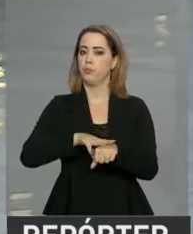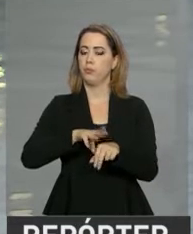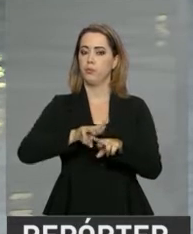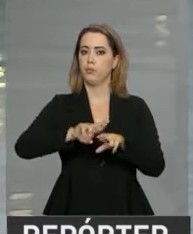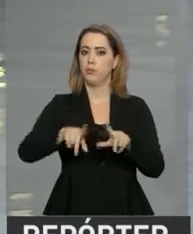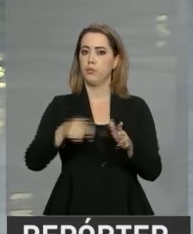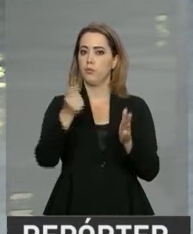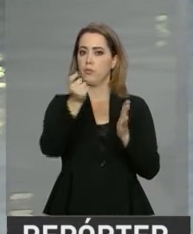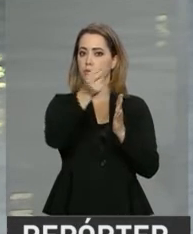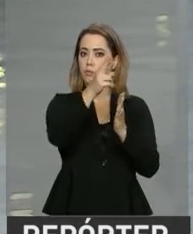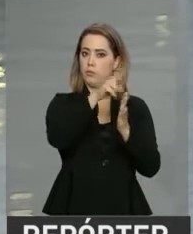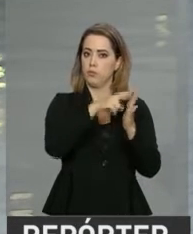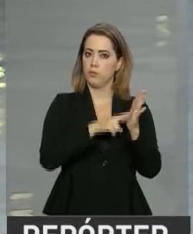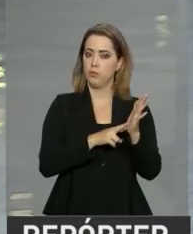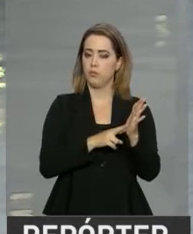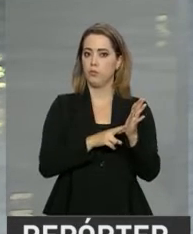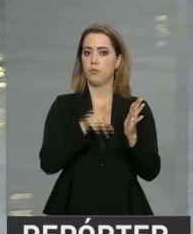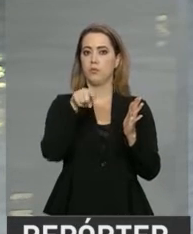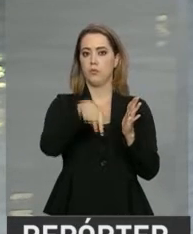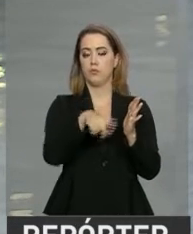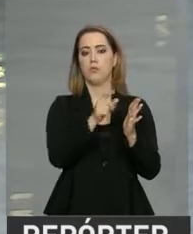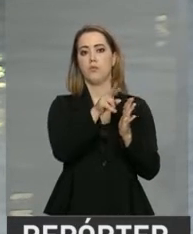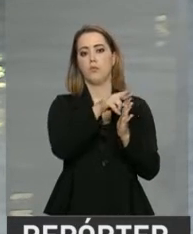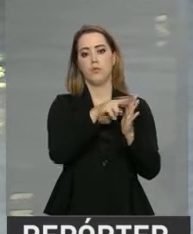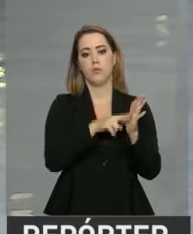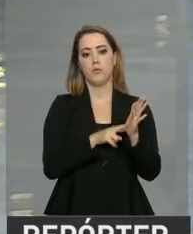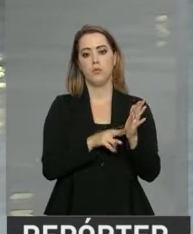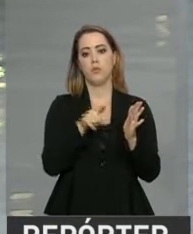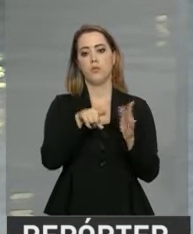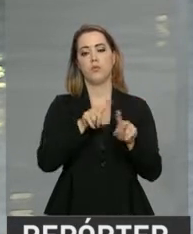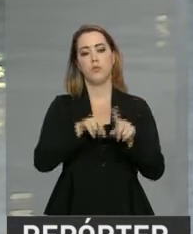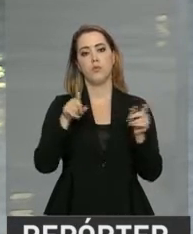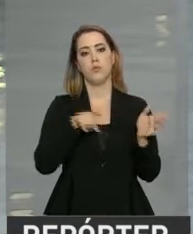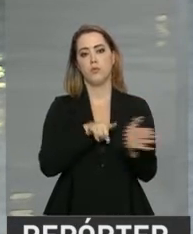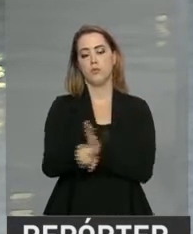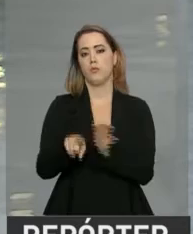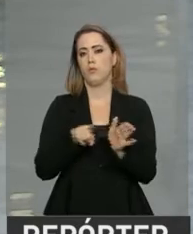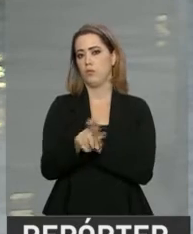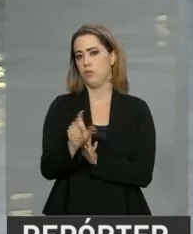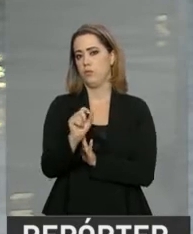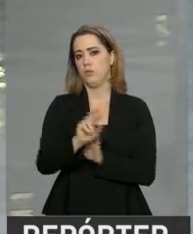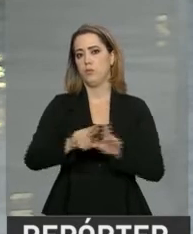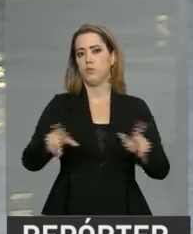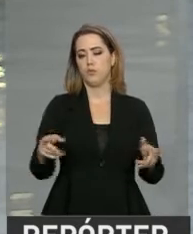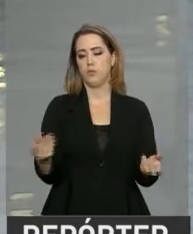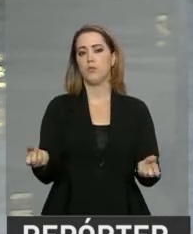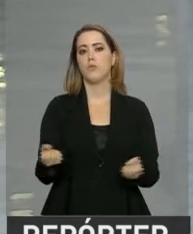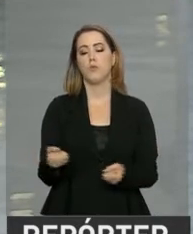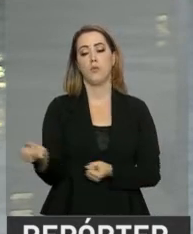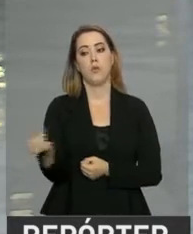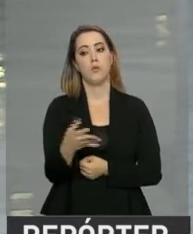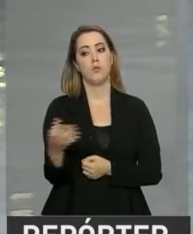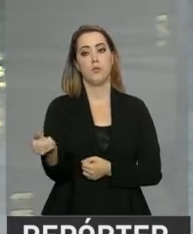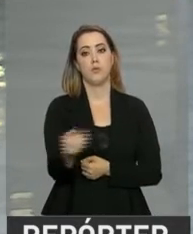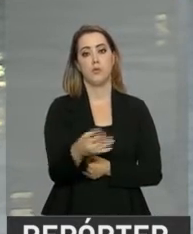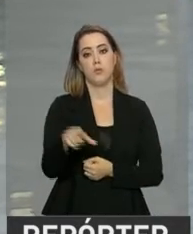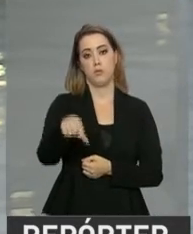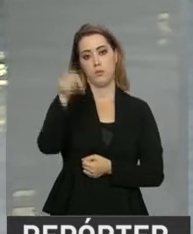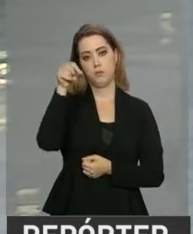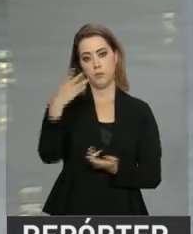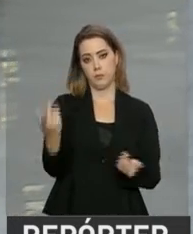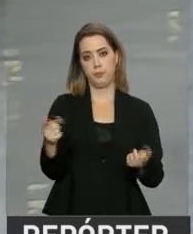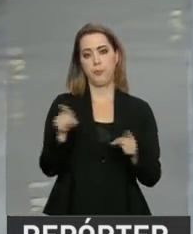e uma redação que deve ser escrita. Já os testes são de múltipla escolha também. Então, o Na Hora do Enem é